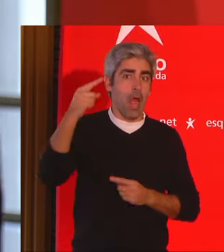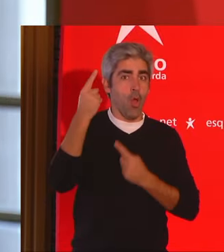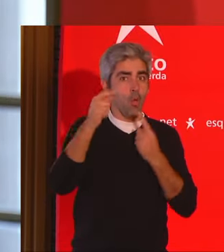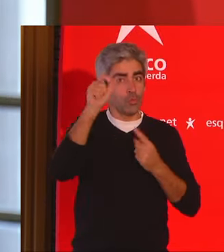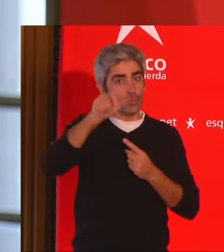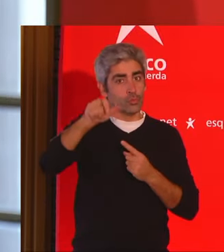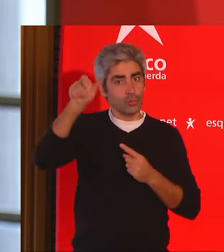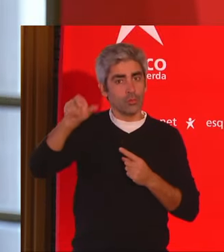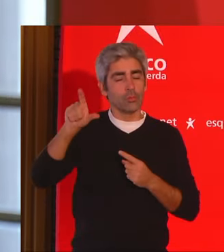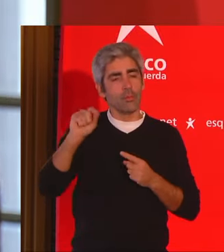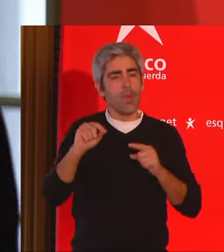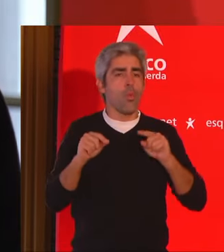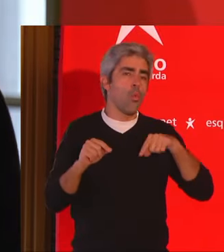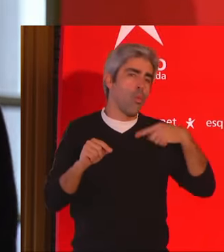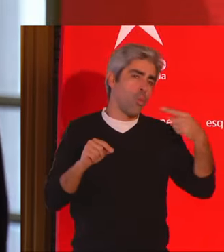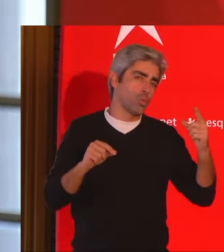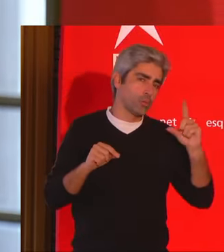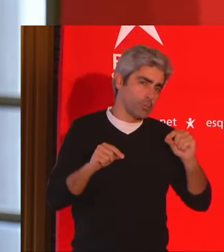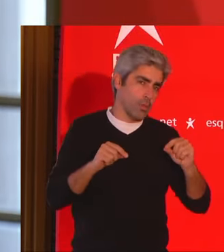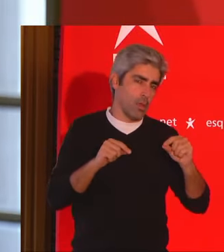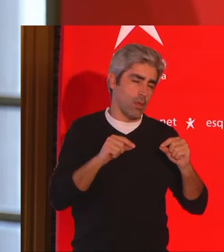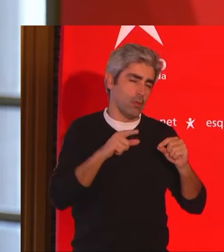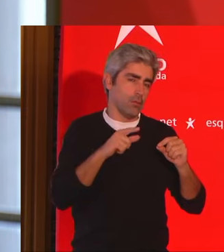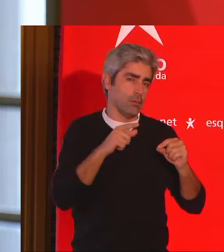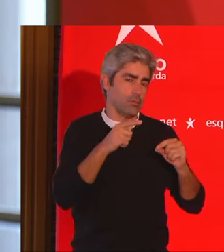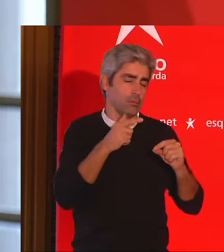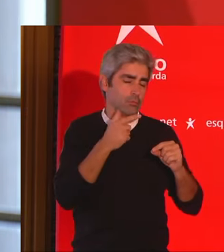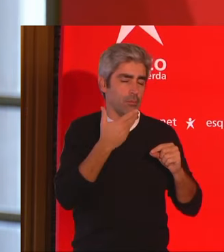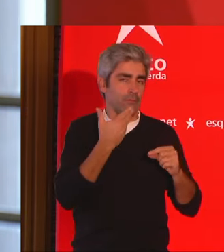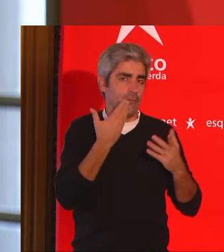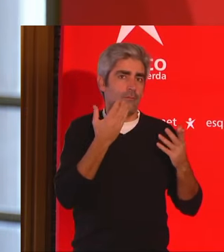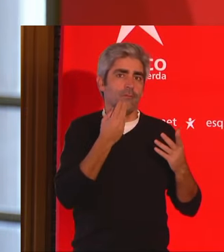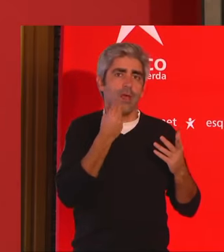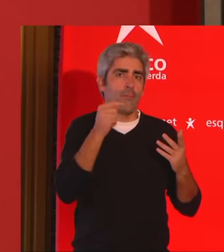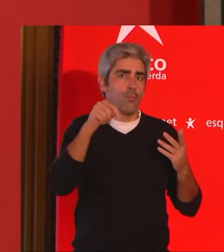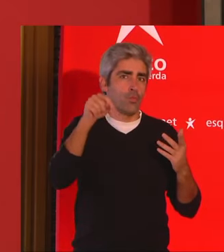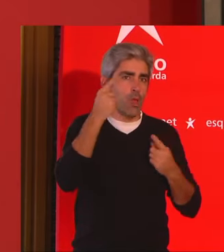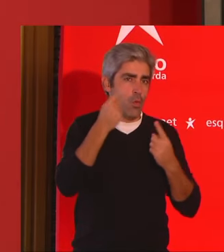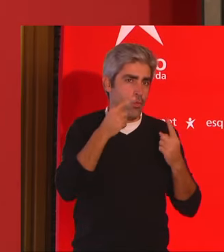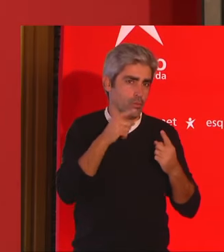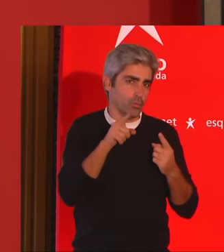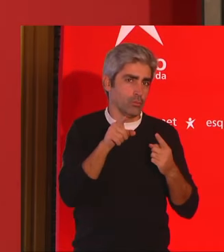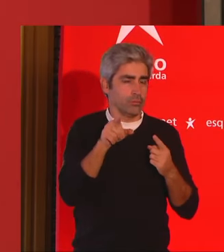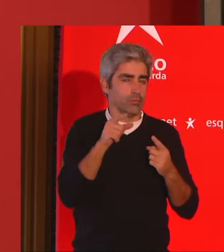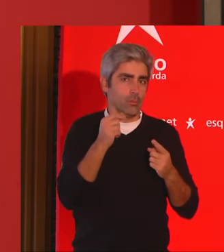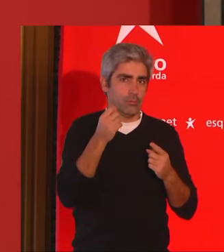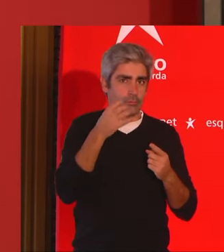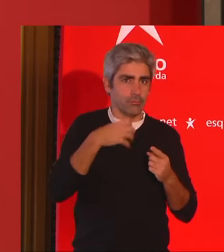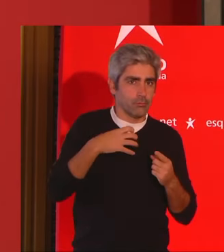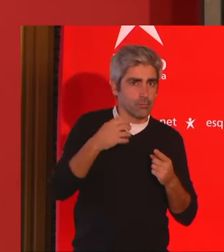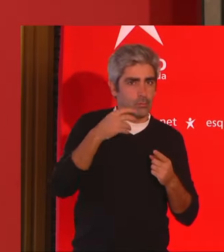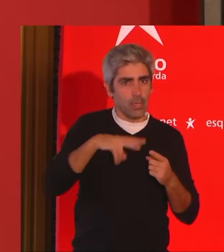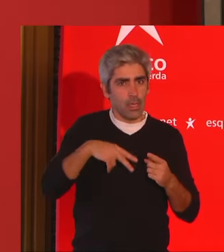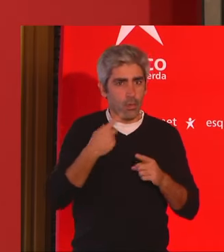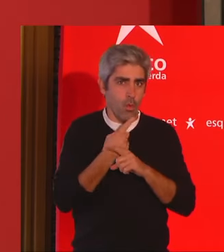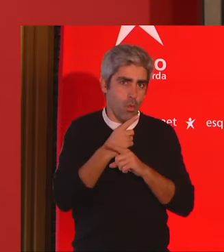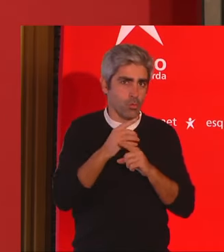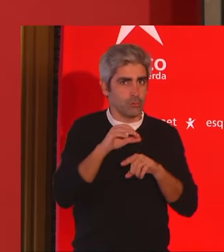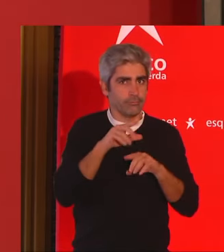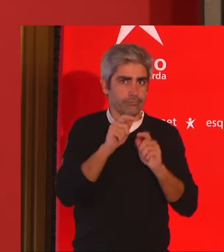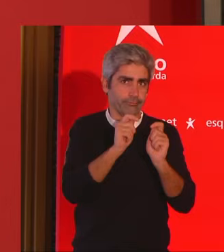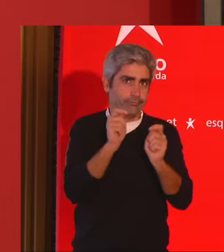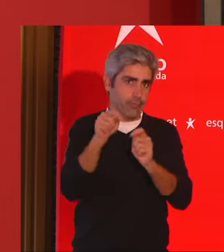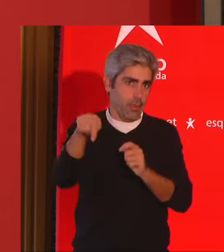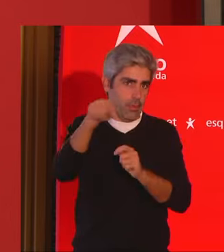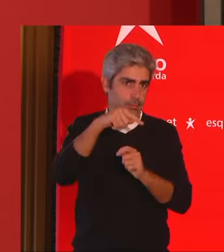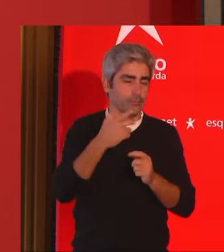e outra parte substancial, portanto, dessa soma faraónica é-lhes atribuída. E eles comparam isso exatamente